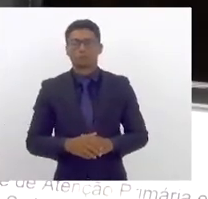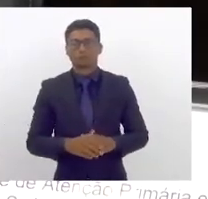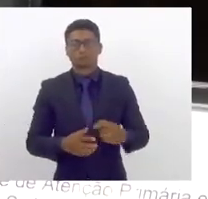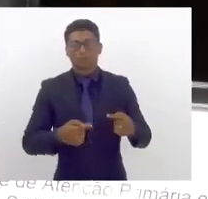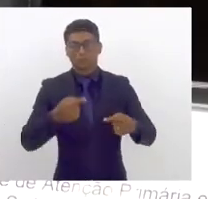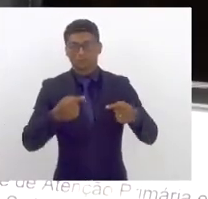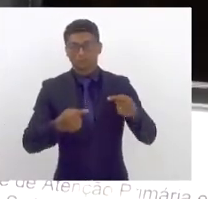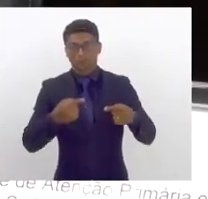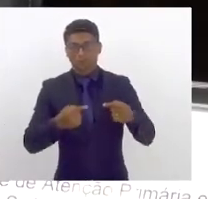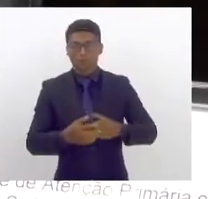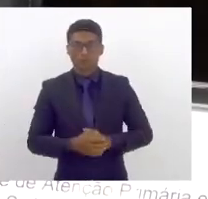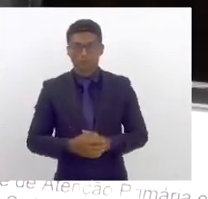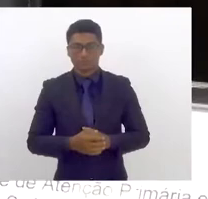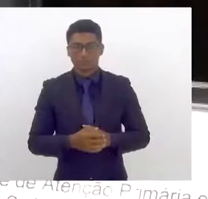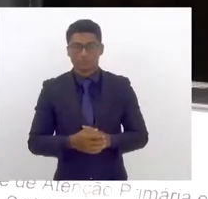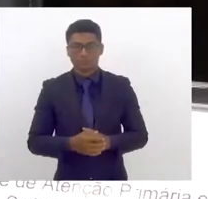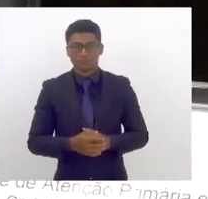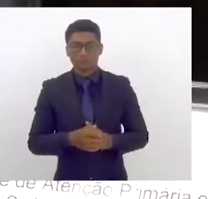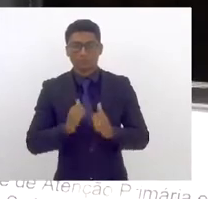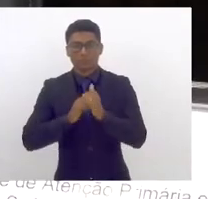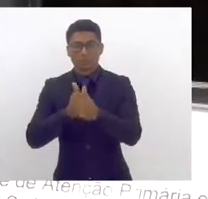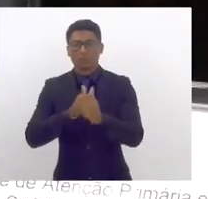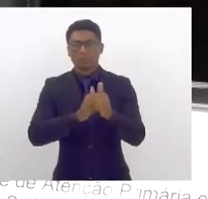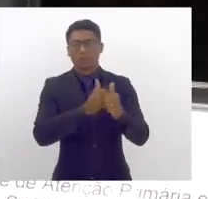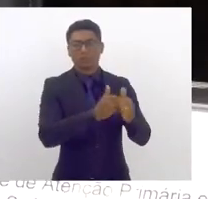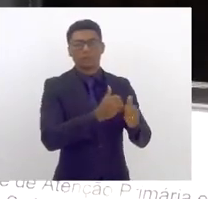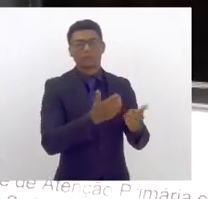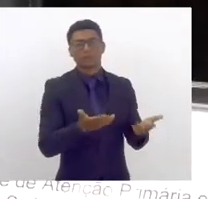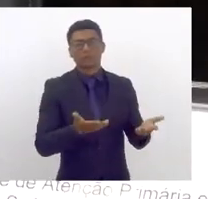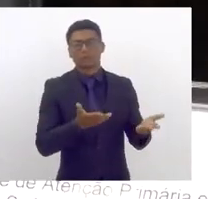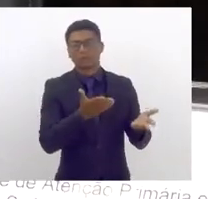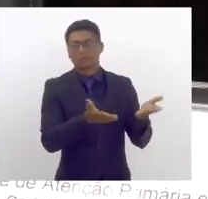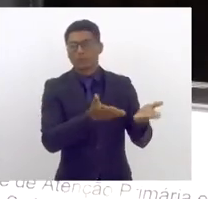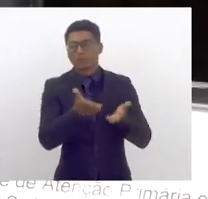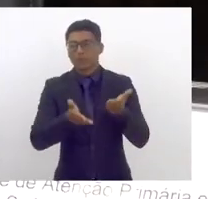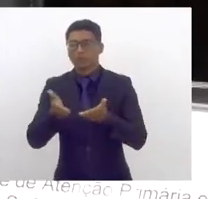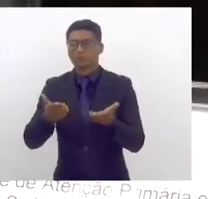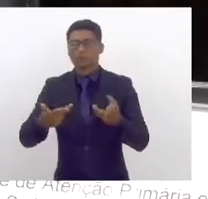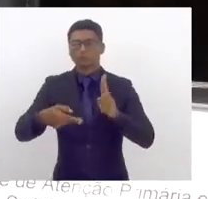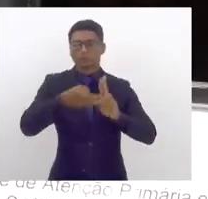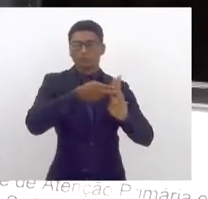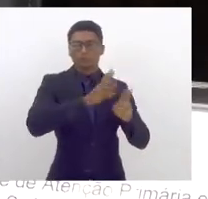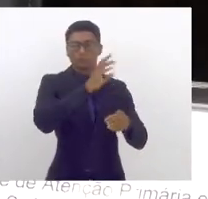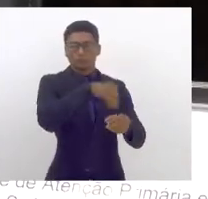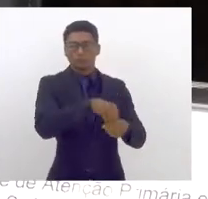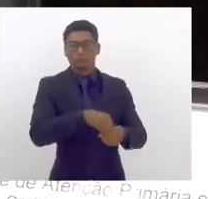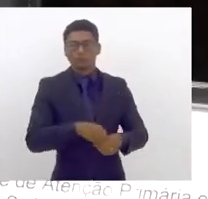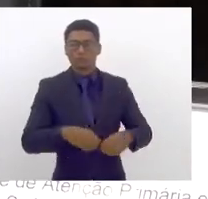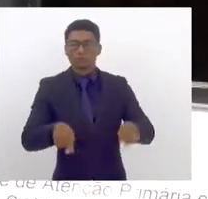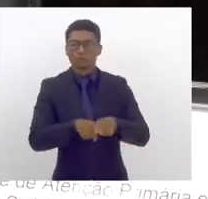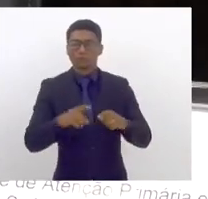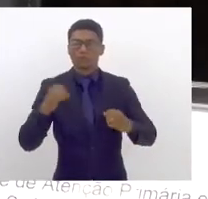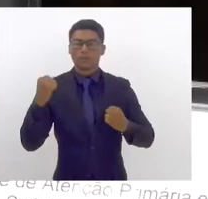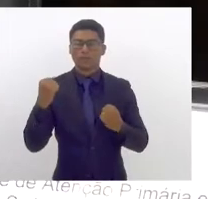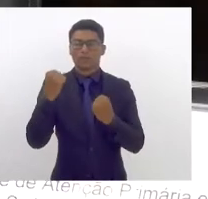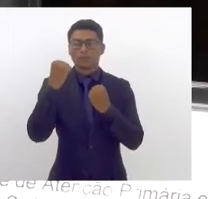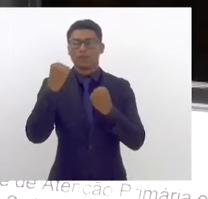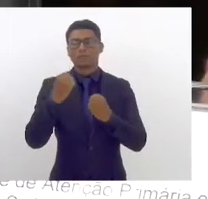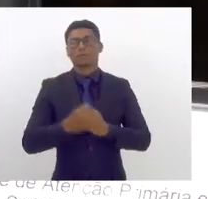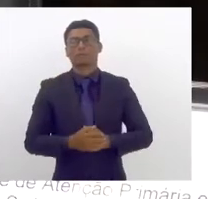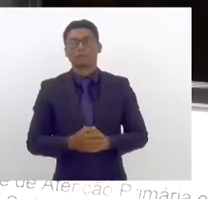políticas de prevenção acompanhamento cuidado no Sistema Único de Saúde mas aqui faço a defesa contundente